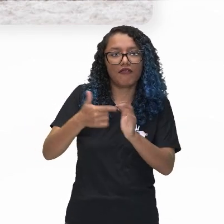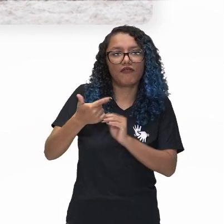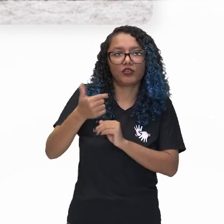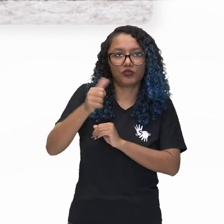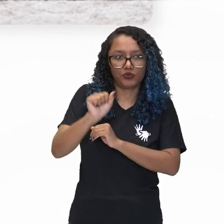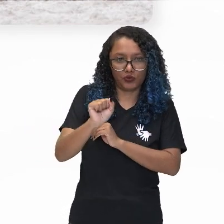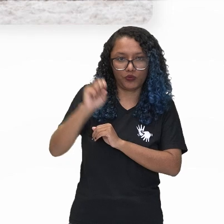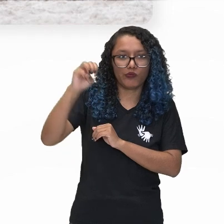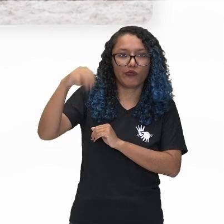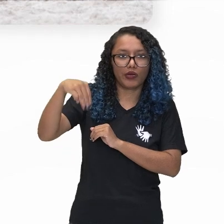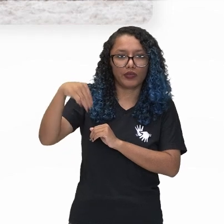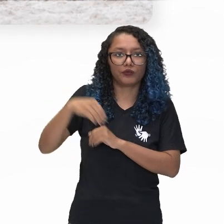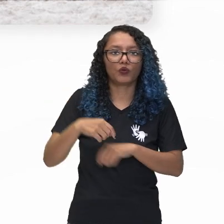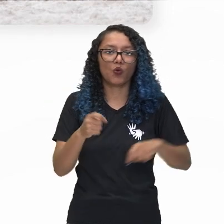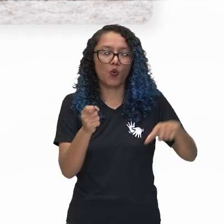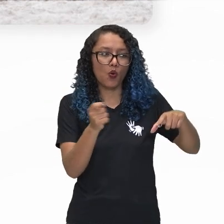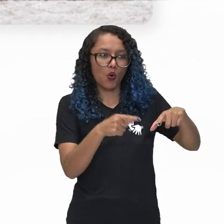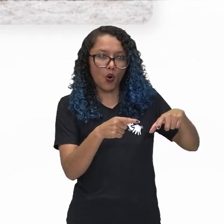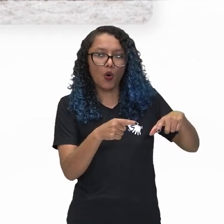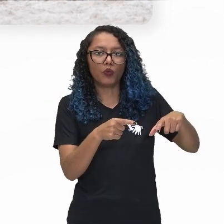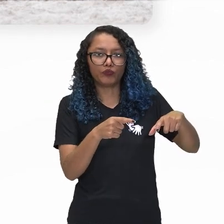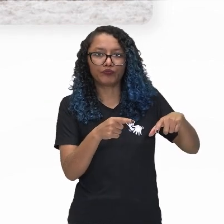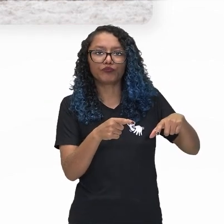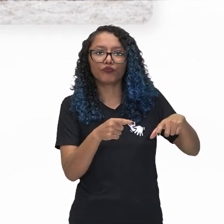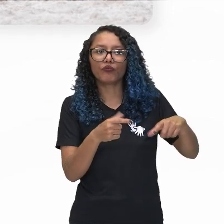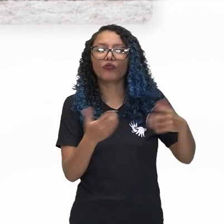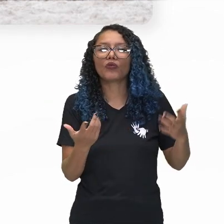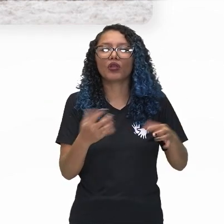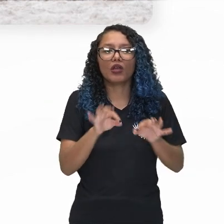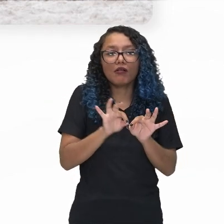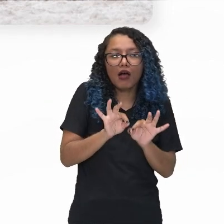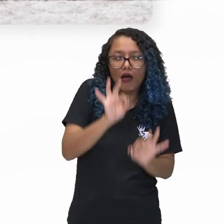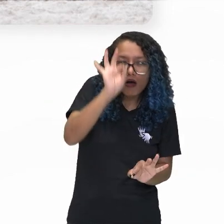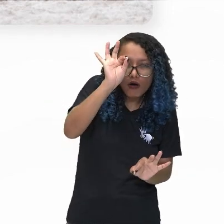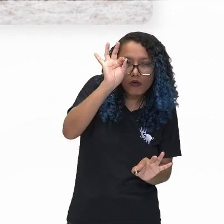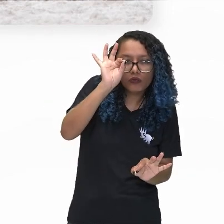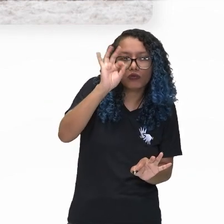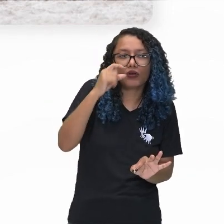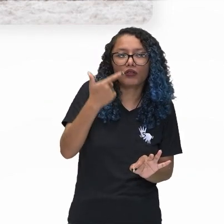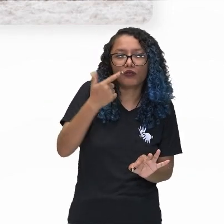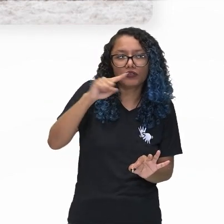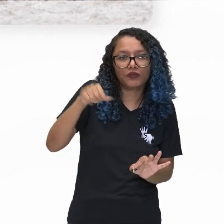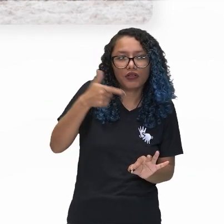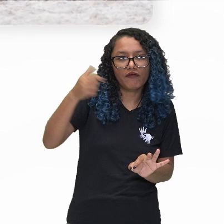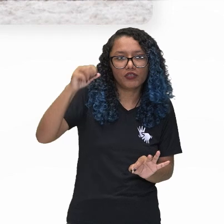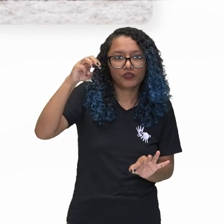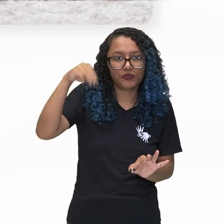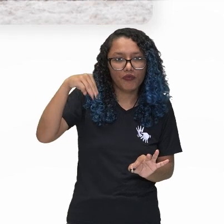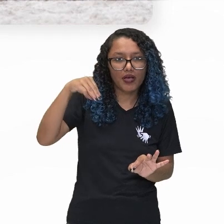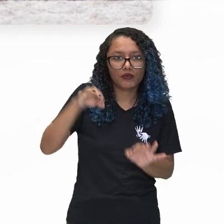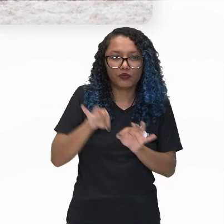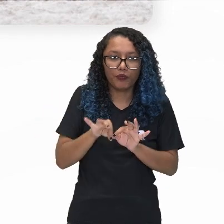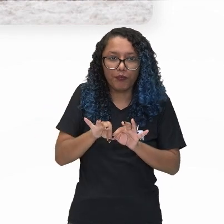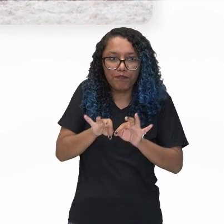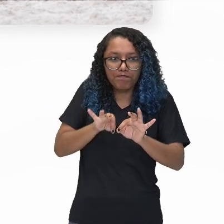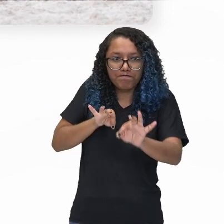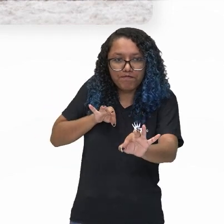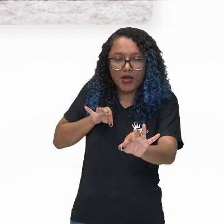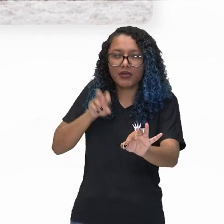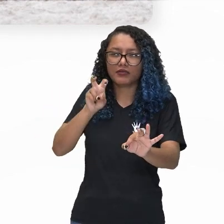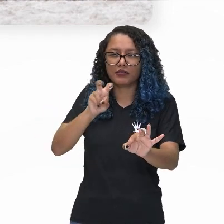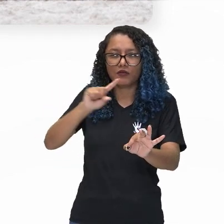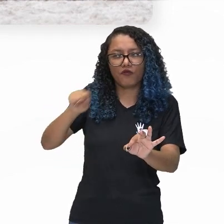Os gols têm 2,20 metros de altura por 5,50 metros de